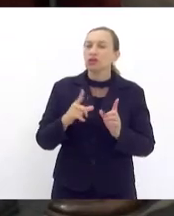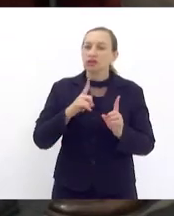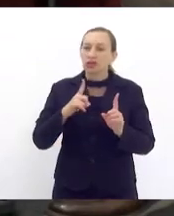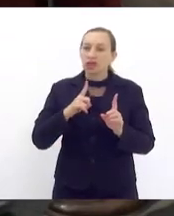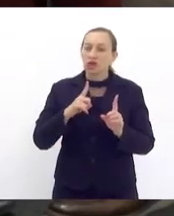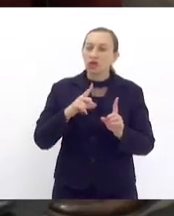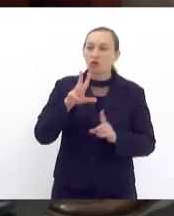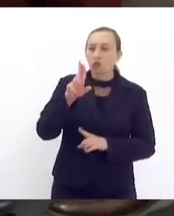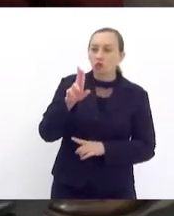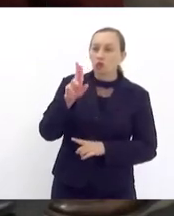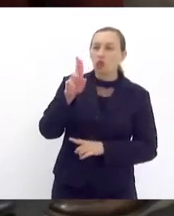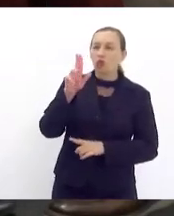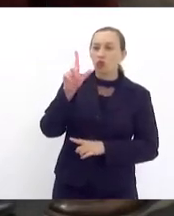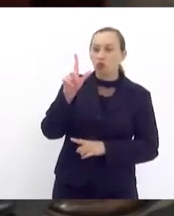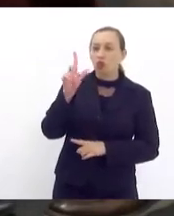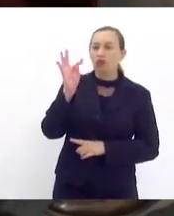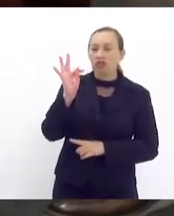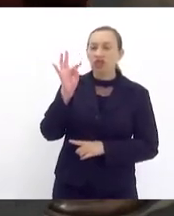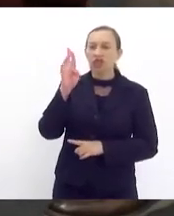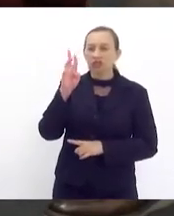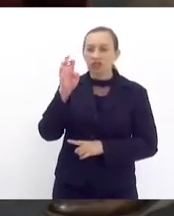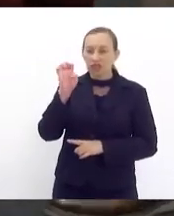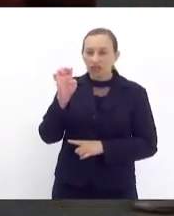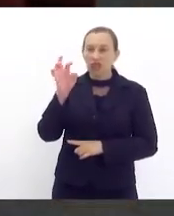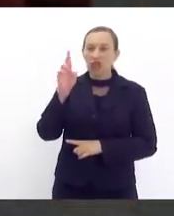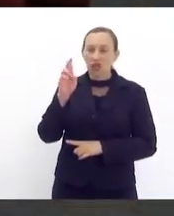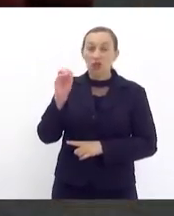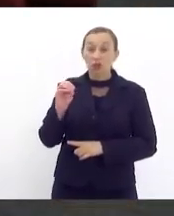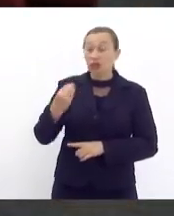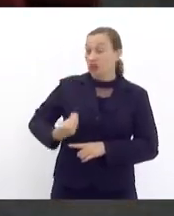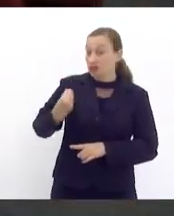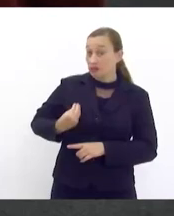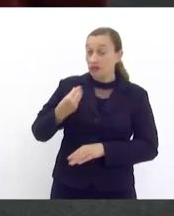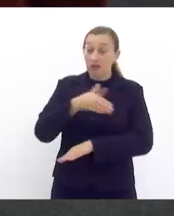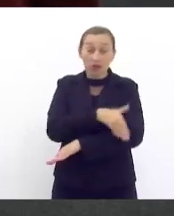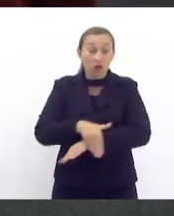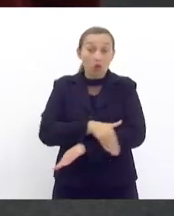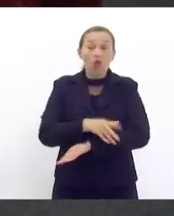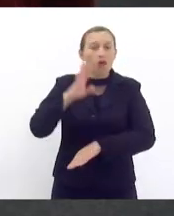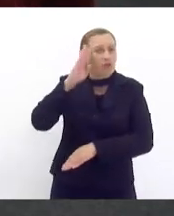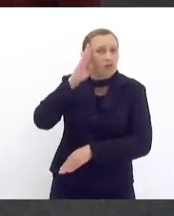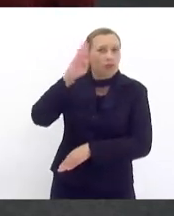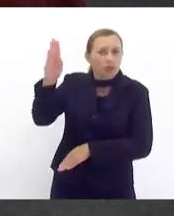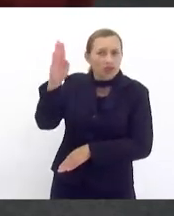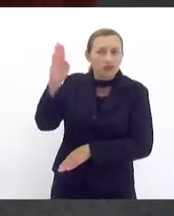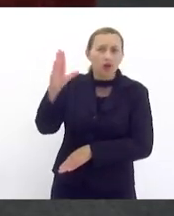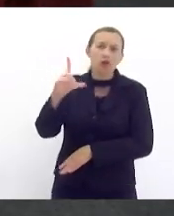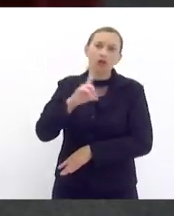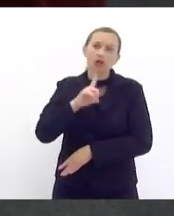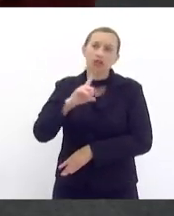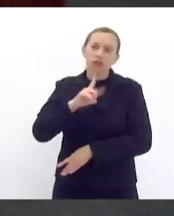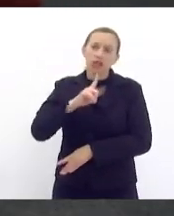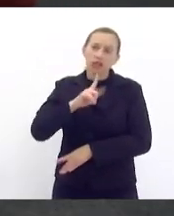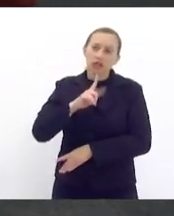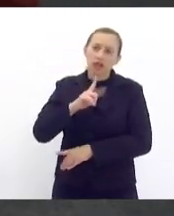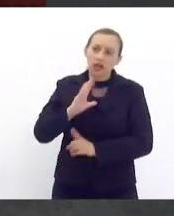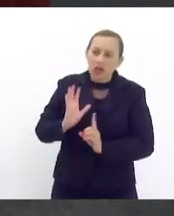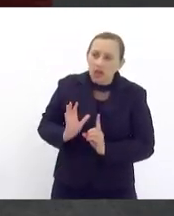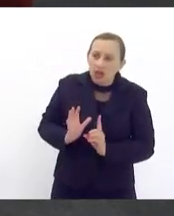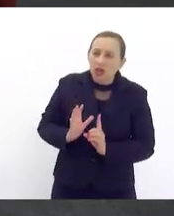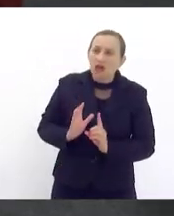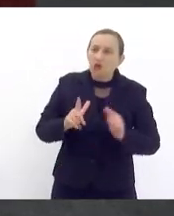que estão numa situação de rua Então nesse sentido é fundamental que a gente tenha abrigos para